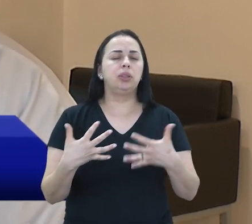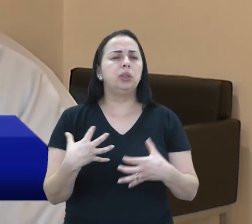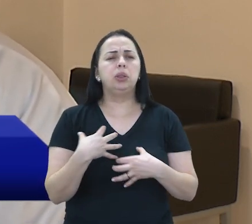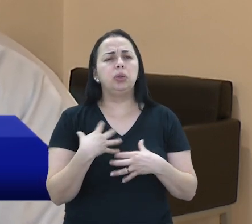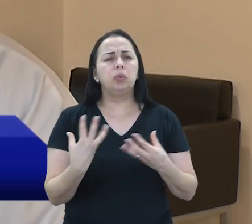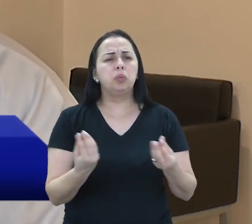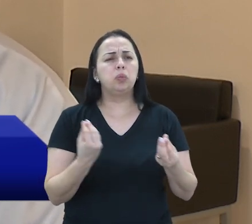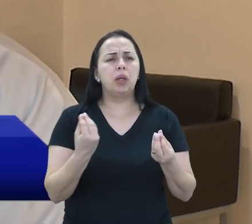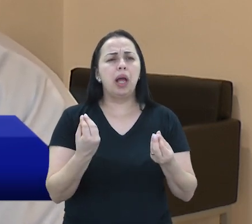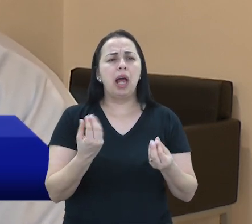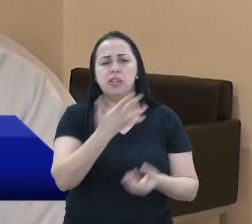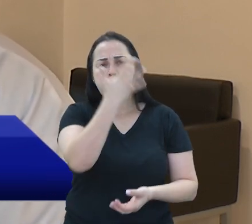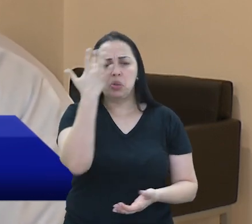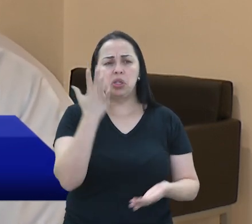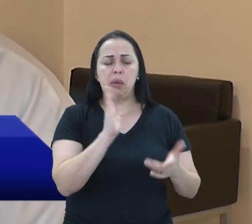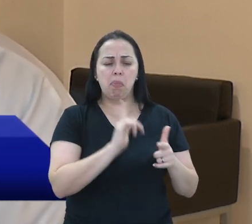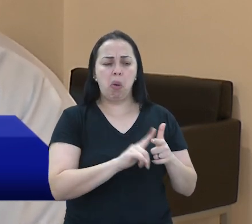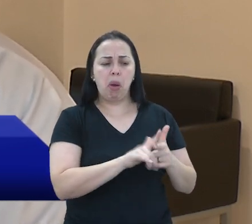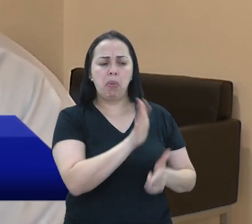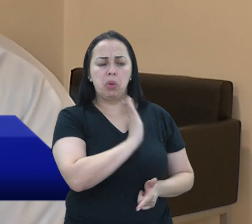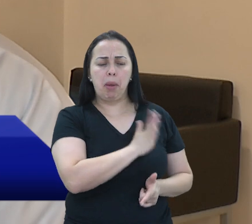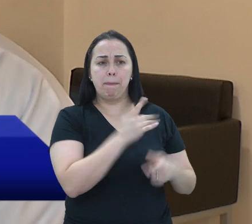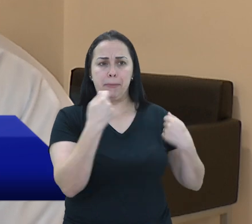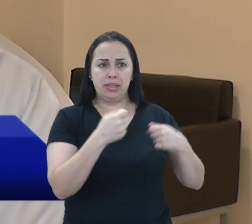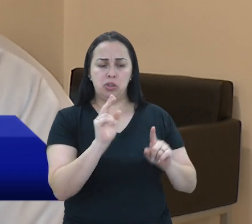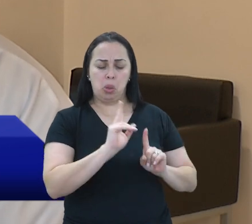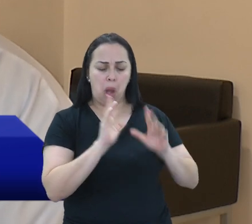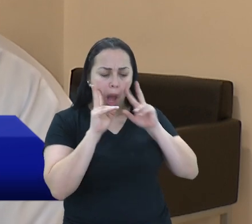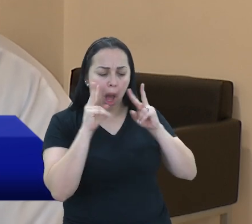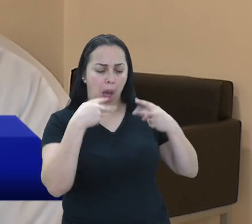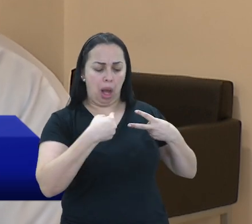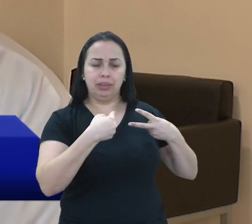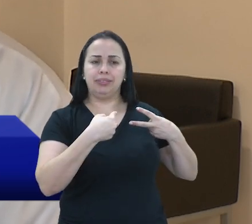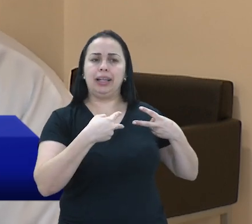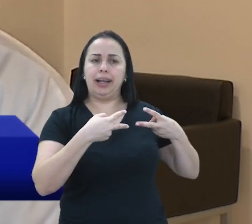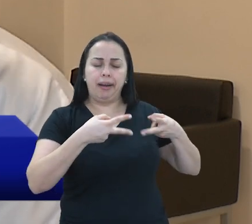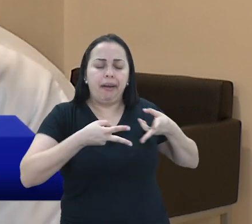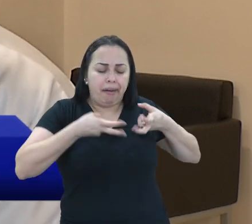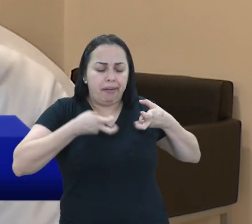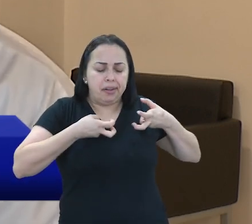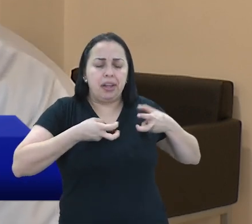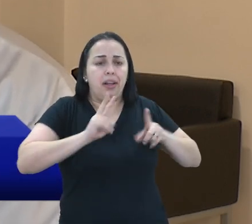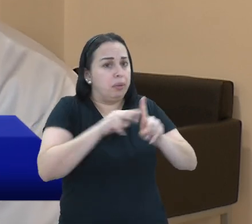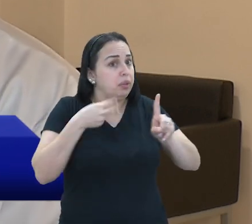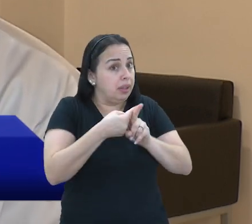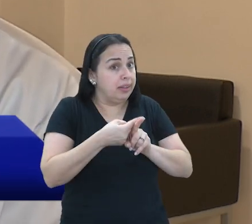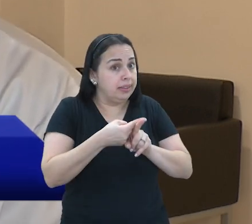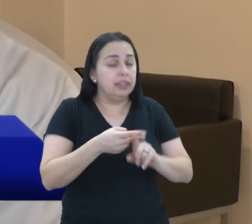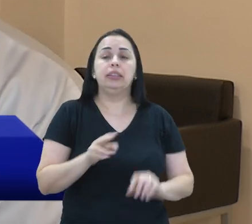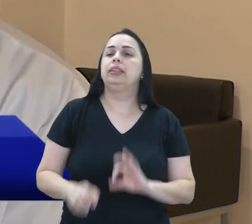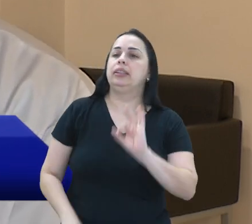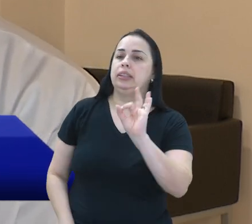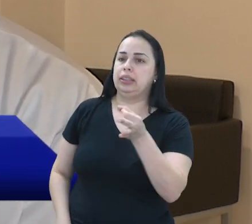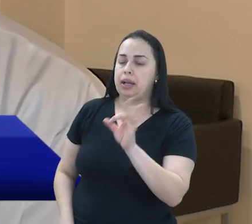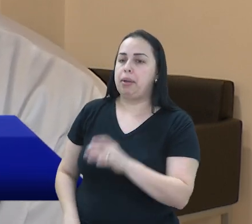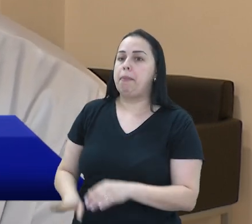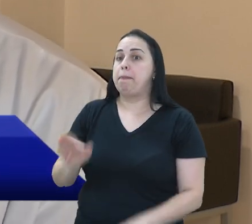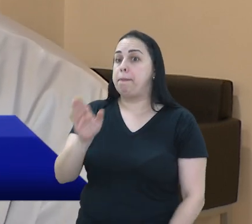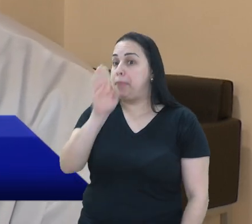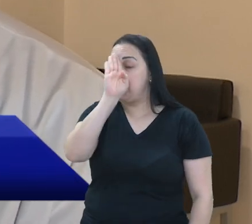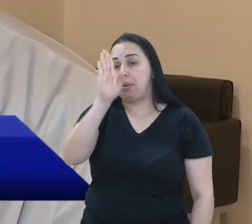dos sintomas, quem já tem problemas cardíacos precisa redobrar ainda mais a atenção? Com certeza, principalmente os que